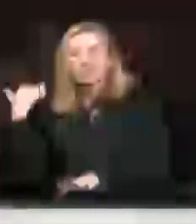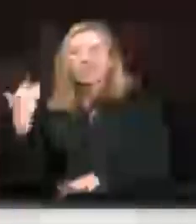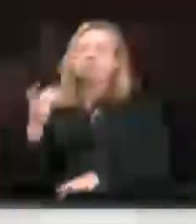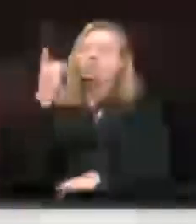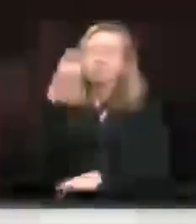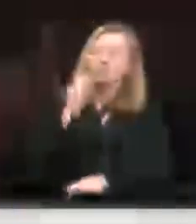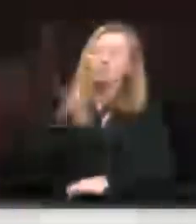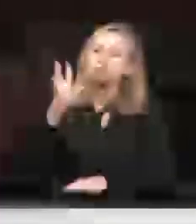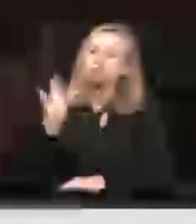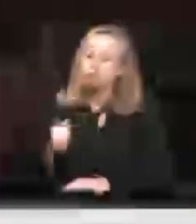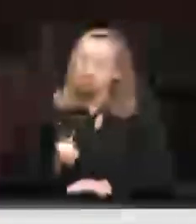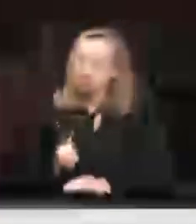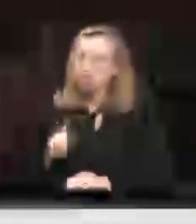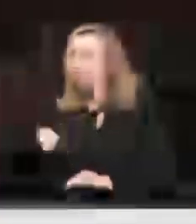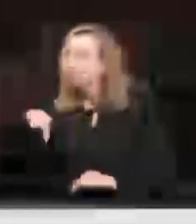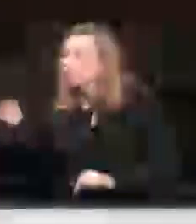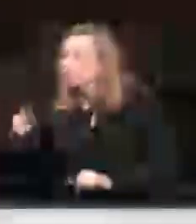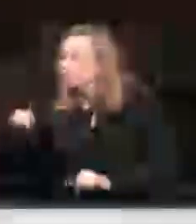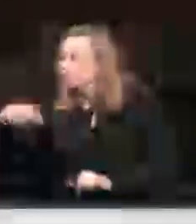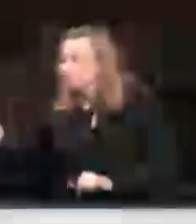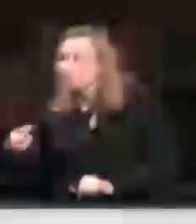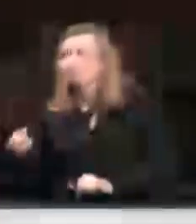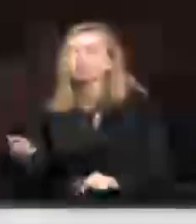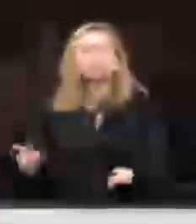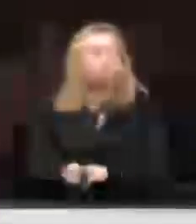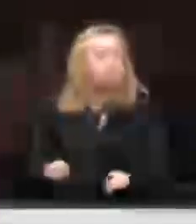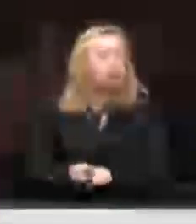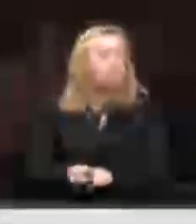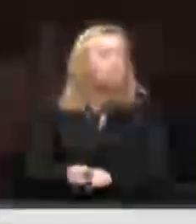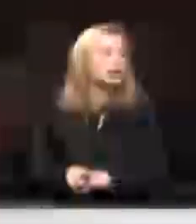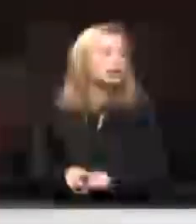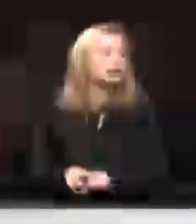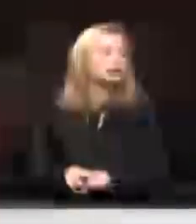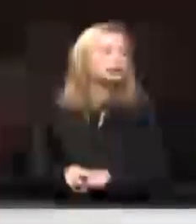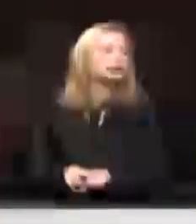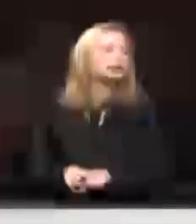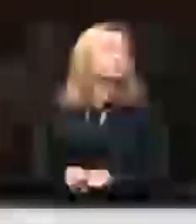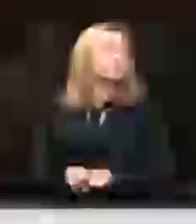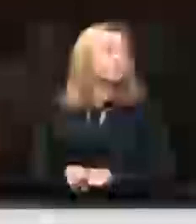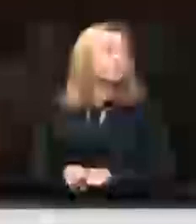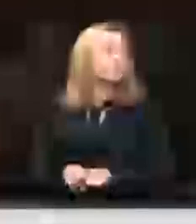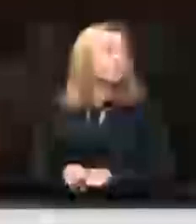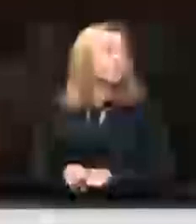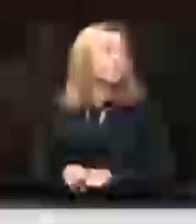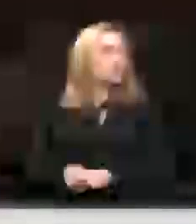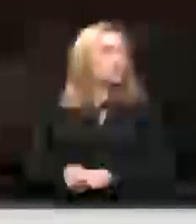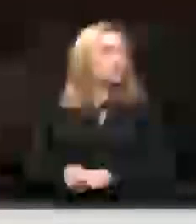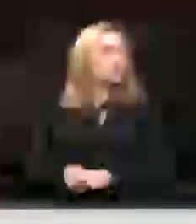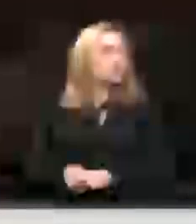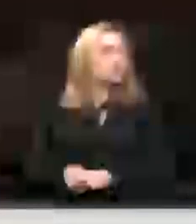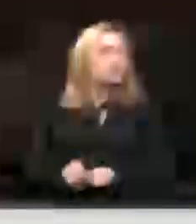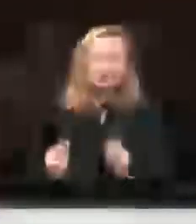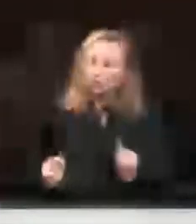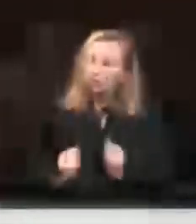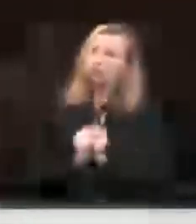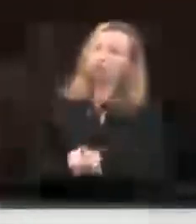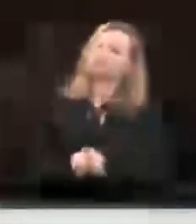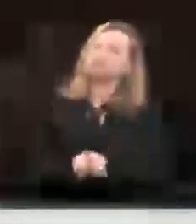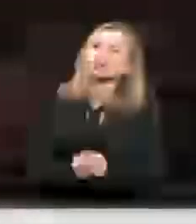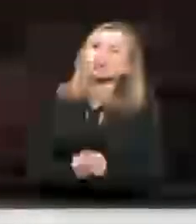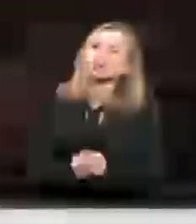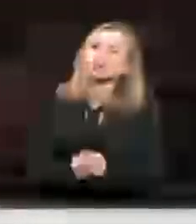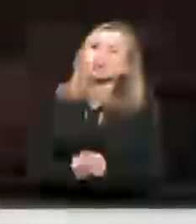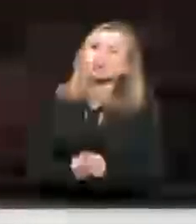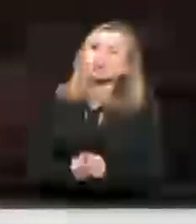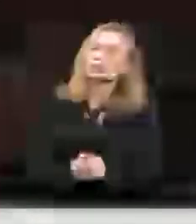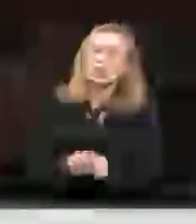Lucinha, os outros ainda não estavam aqui na casa, os outros que estão em plenário, aqui combatemos,